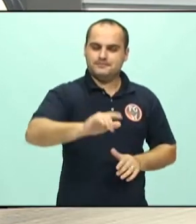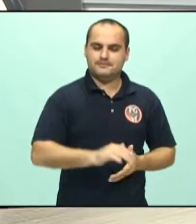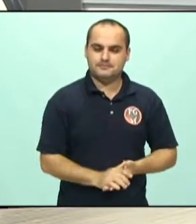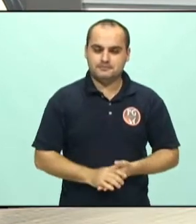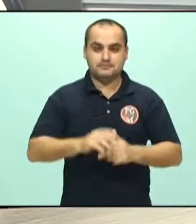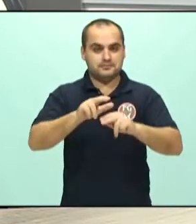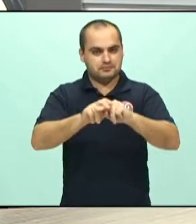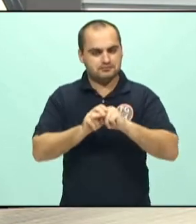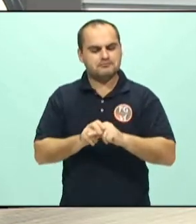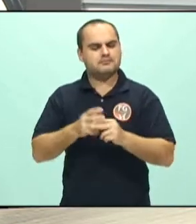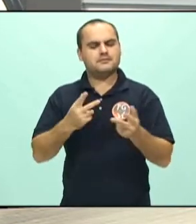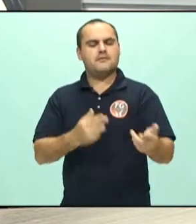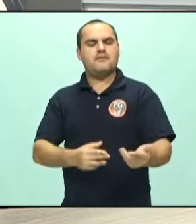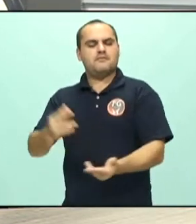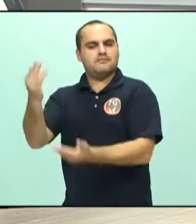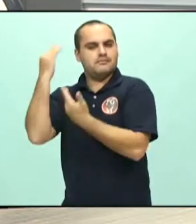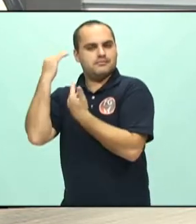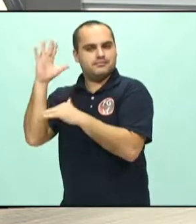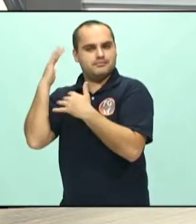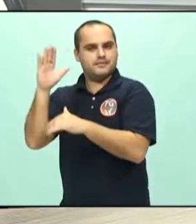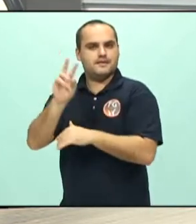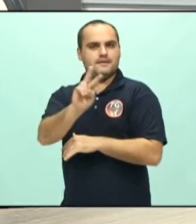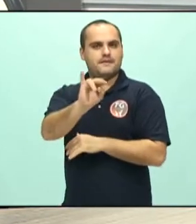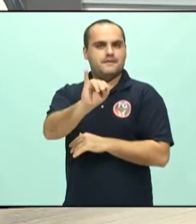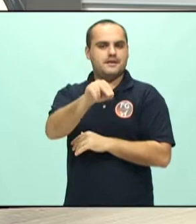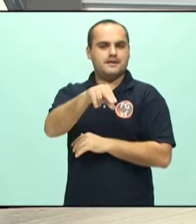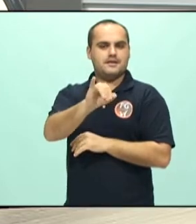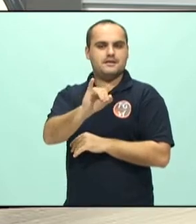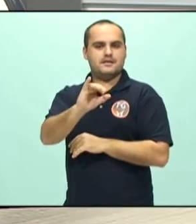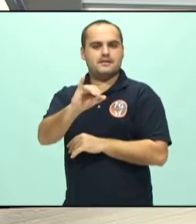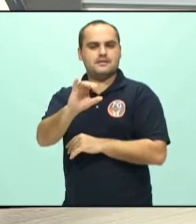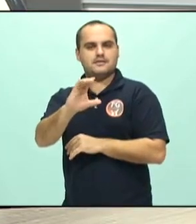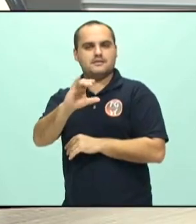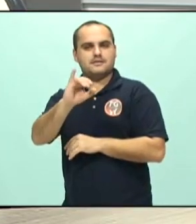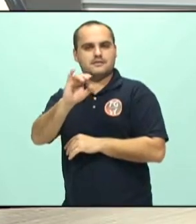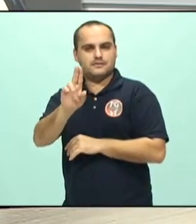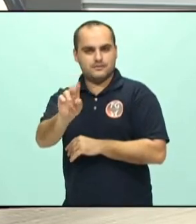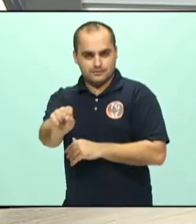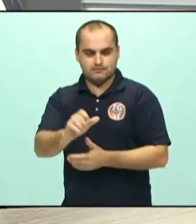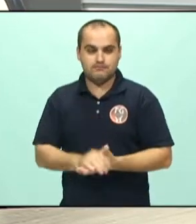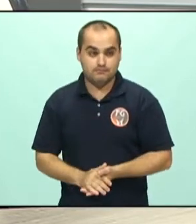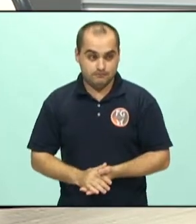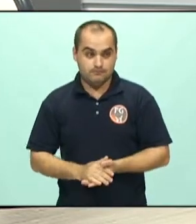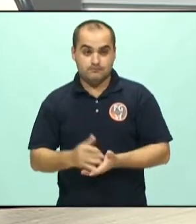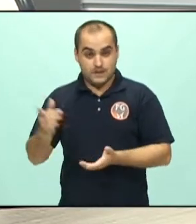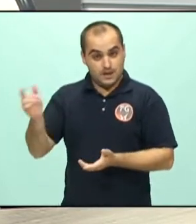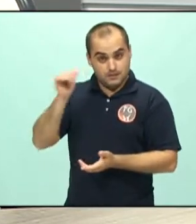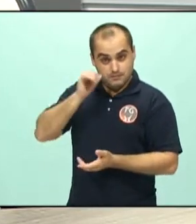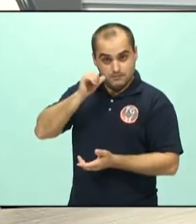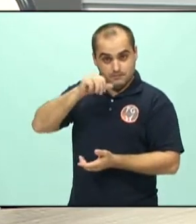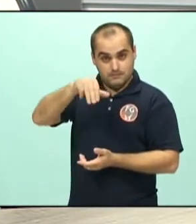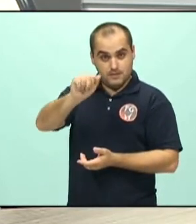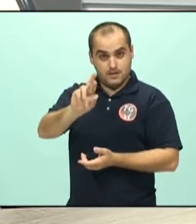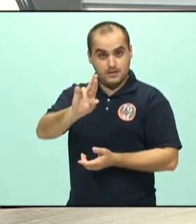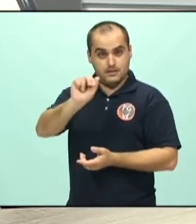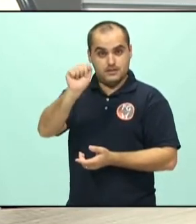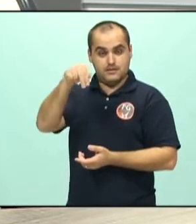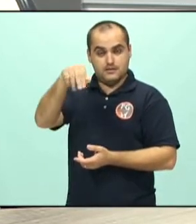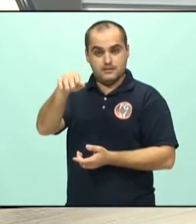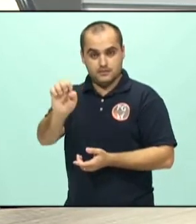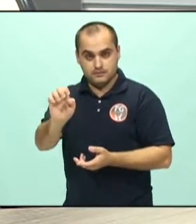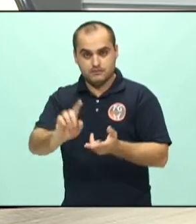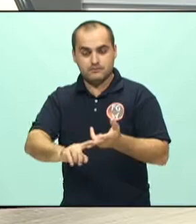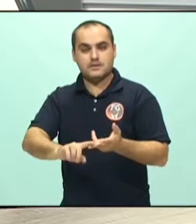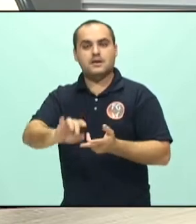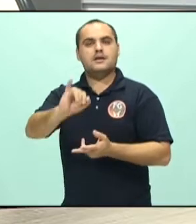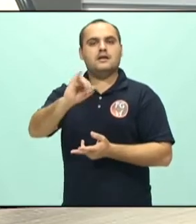Vinícius de Moraes, e a Mariane, juntamente com a irmã dela, que são ótimas intérpretes, trouxeram Sonho de